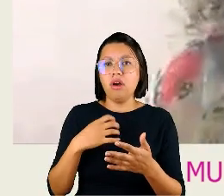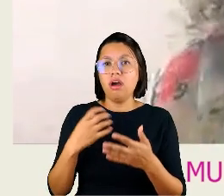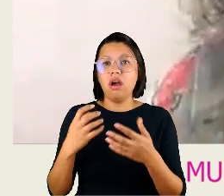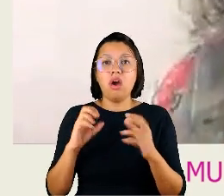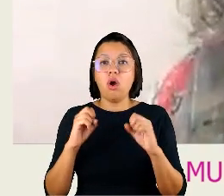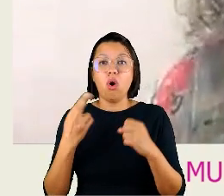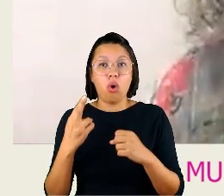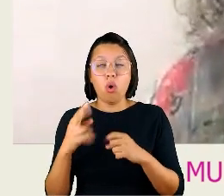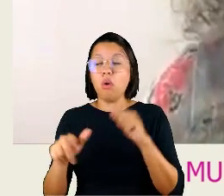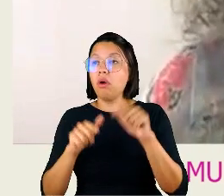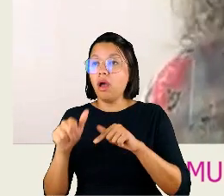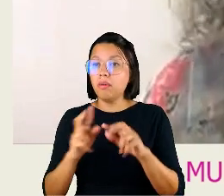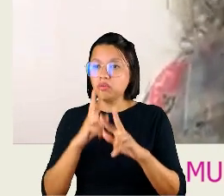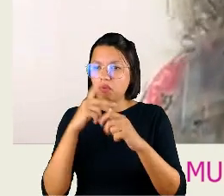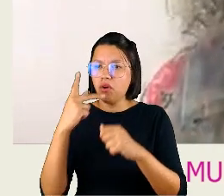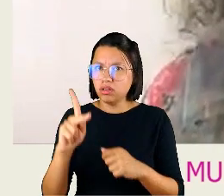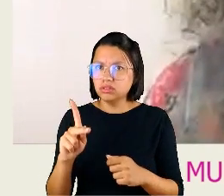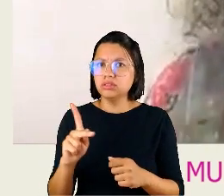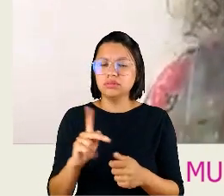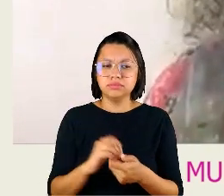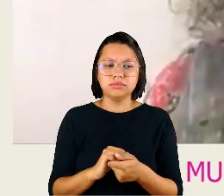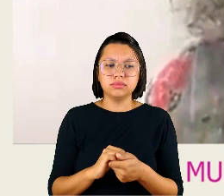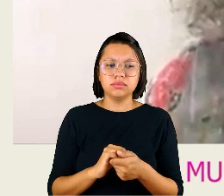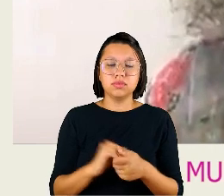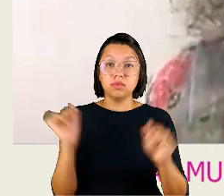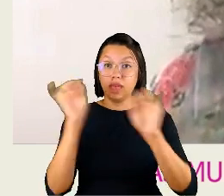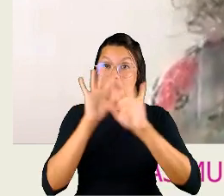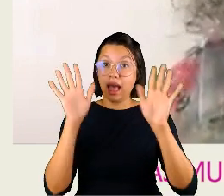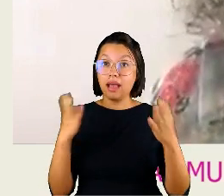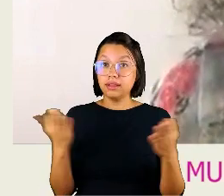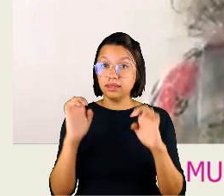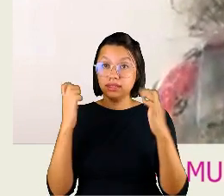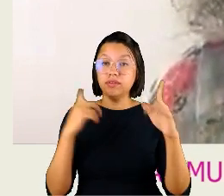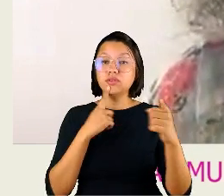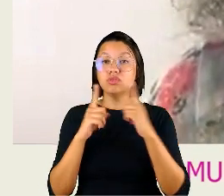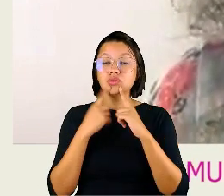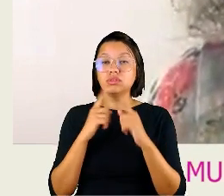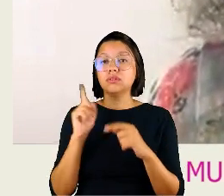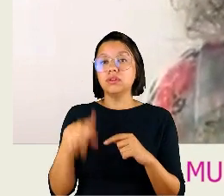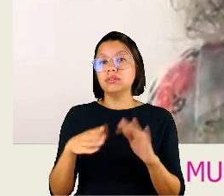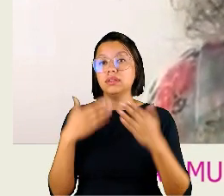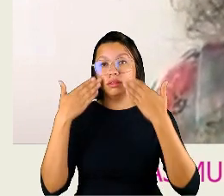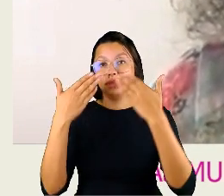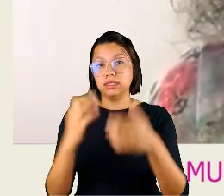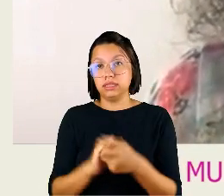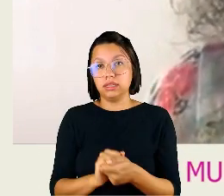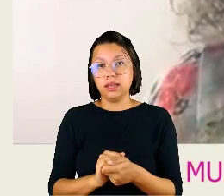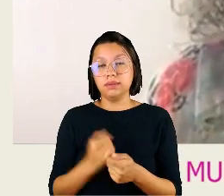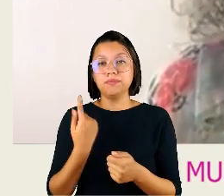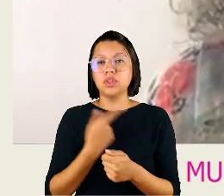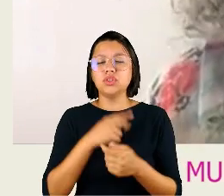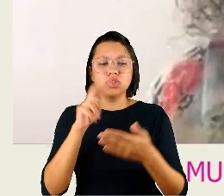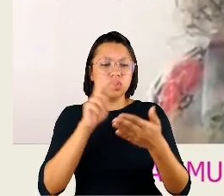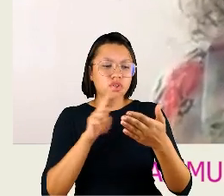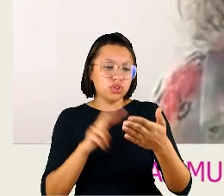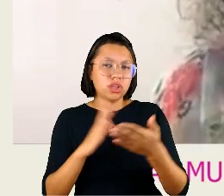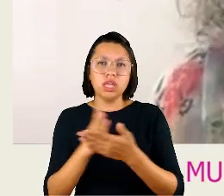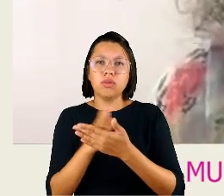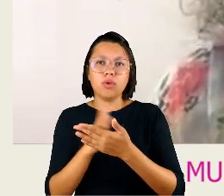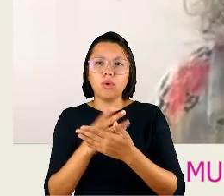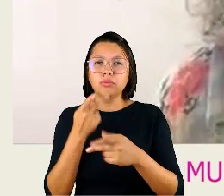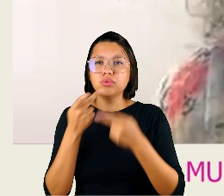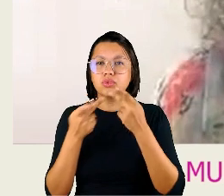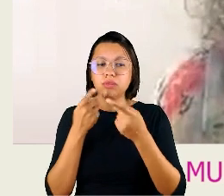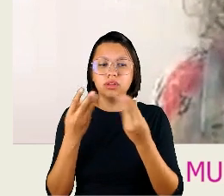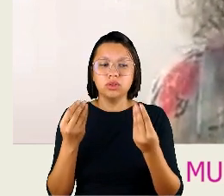de trabalho. Eu acho que isso está muito nítido nesse evento, nas discussões que estão sendo apresentadas. A gente está lendo alguns